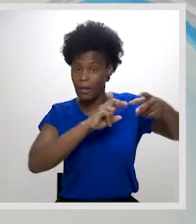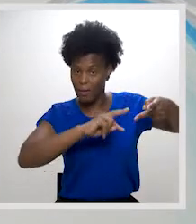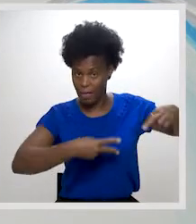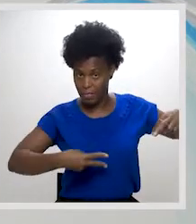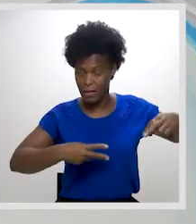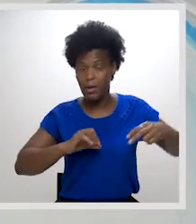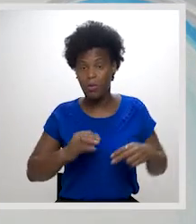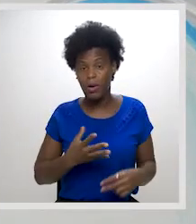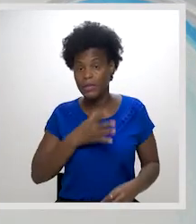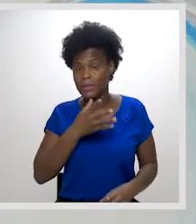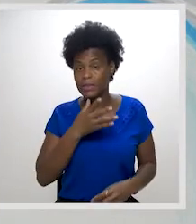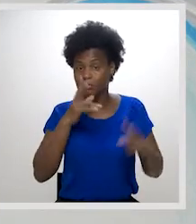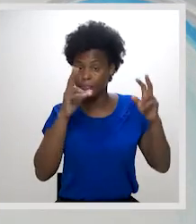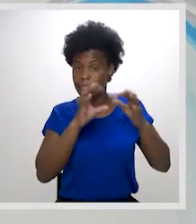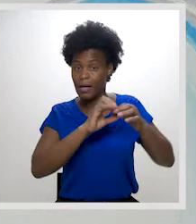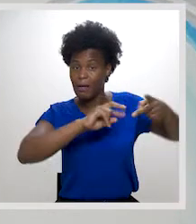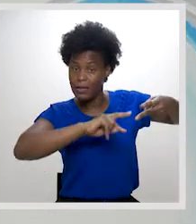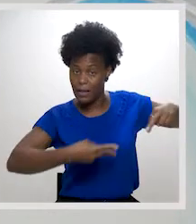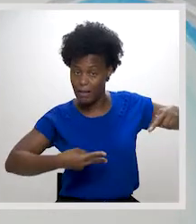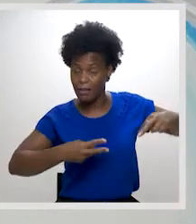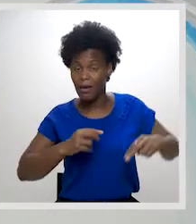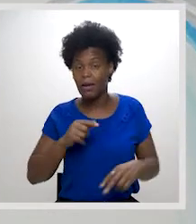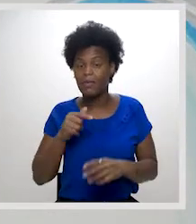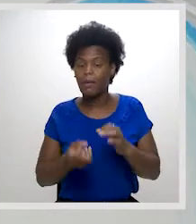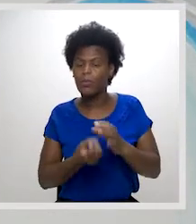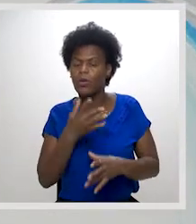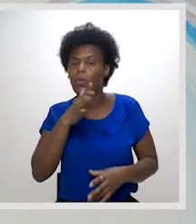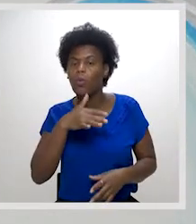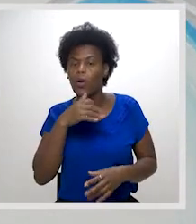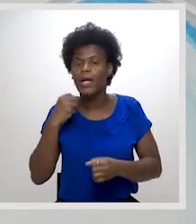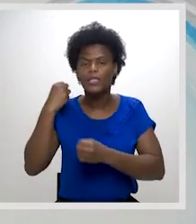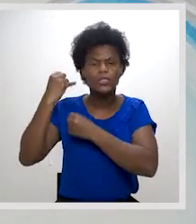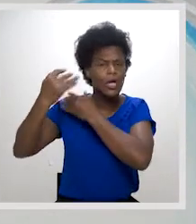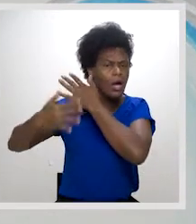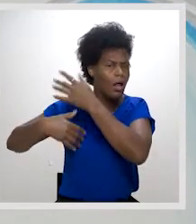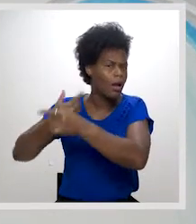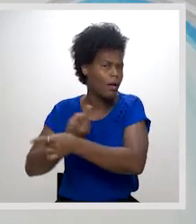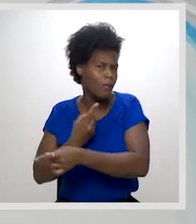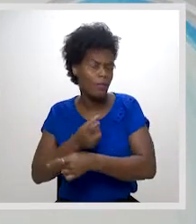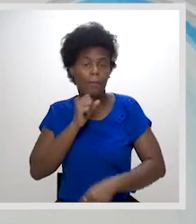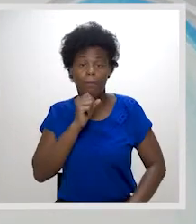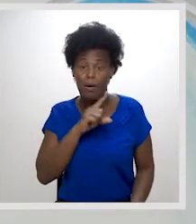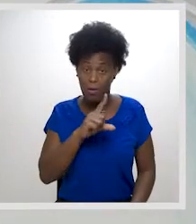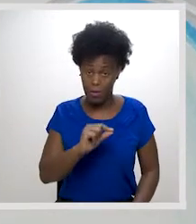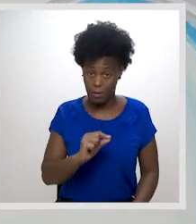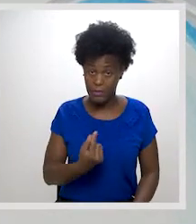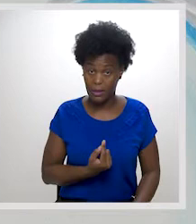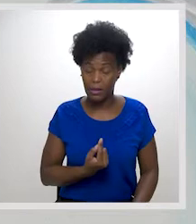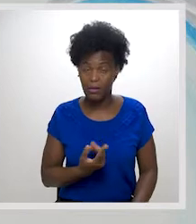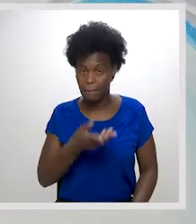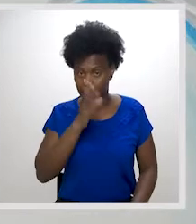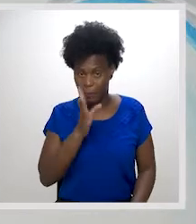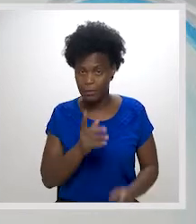genéticas. Quando se diz a questão de genéticas, vem do quê? Da geração em geração. E podem